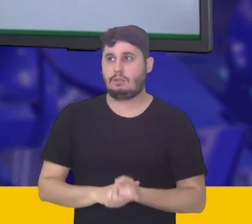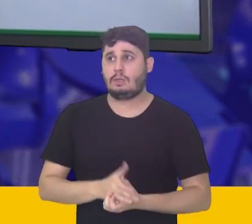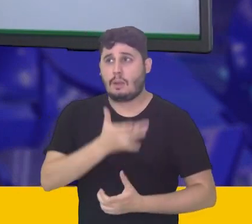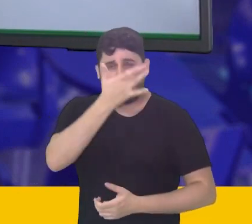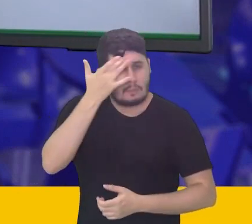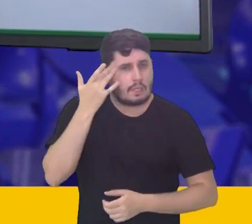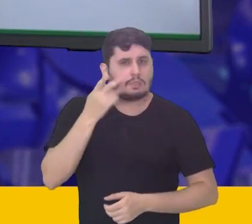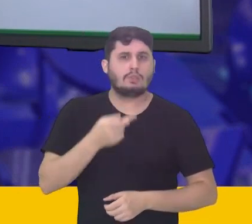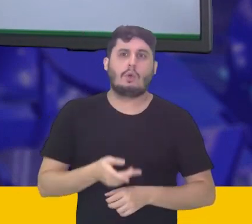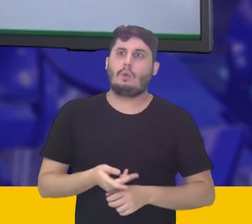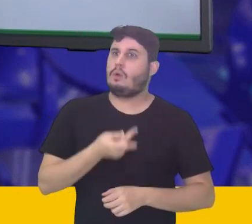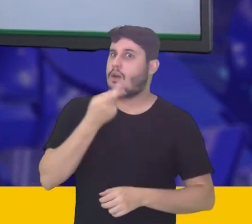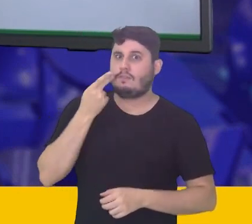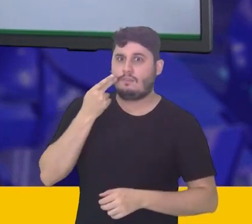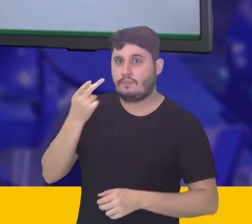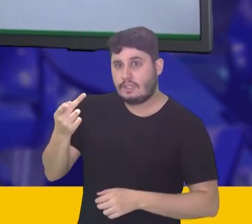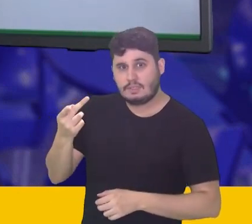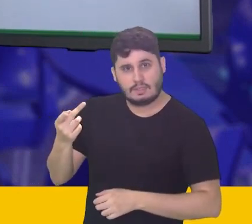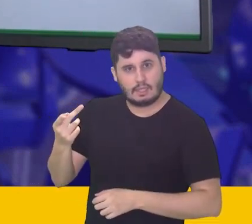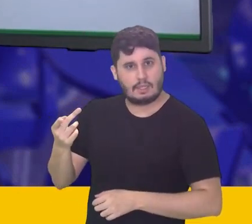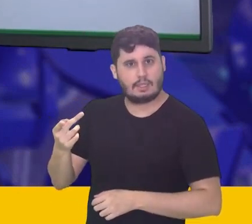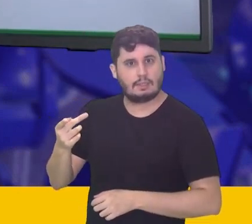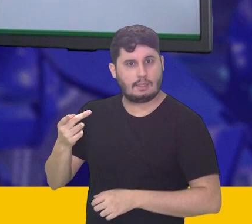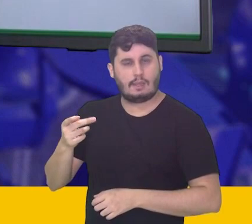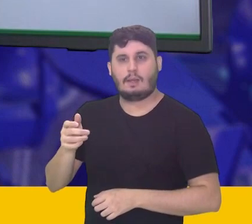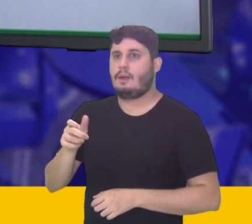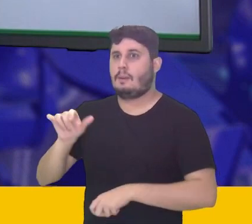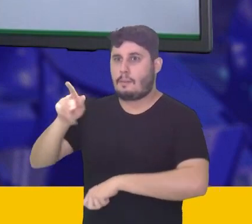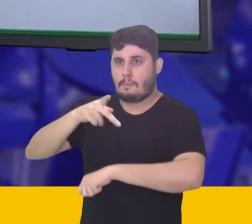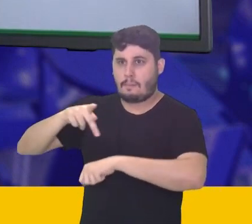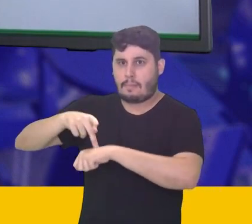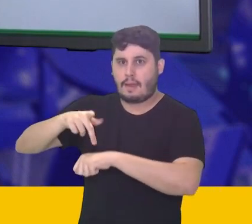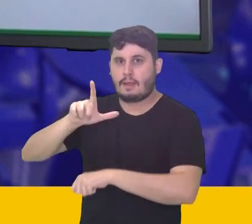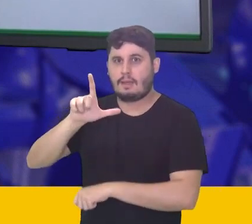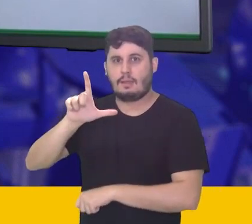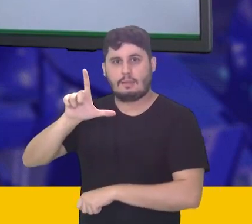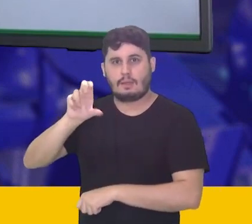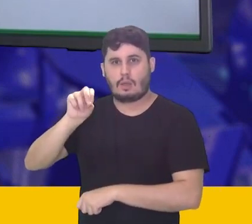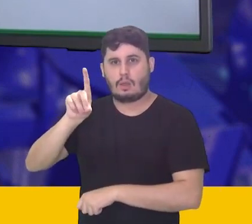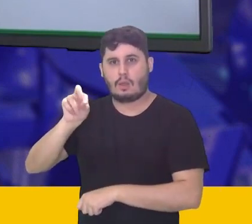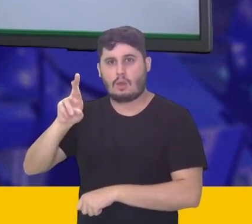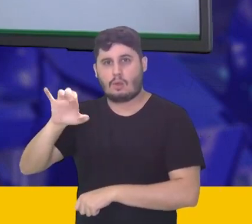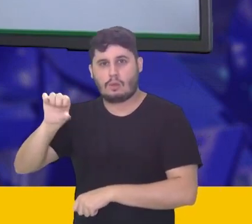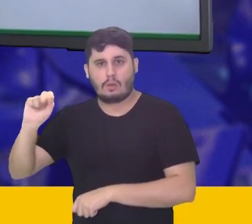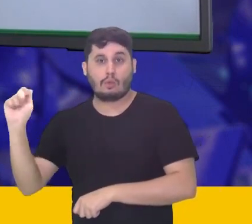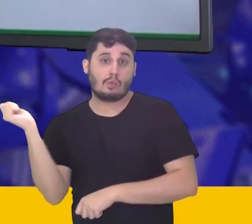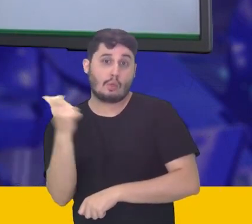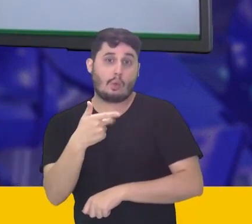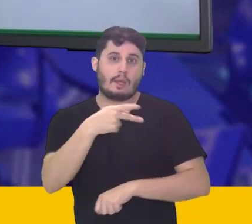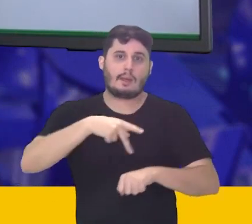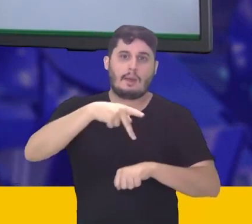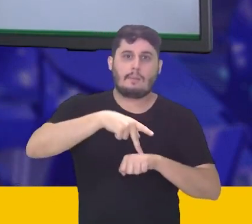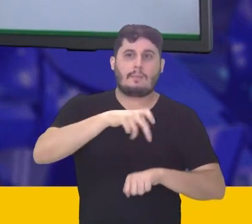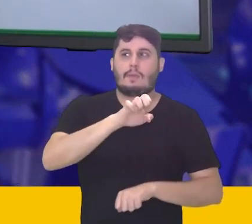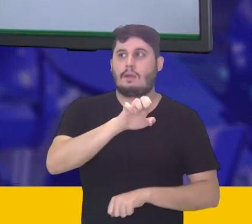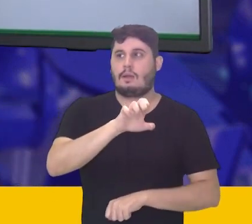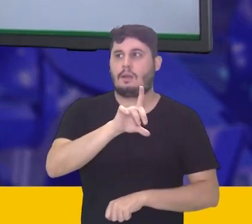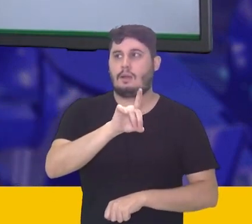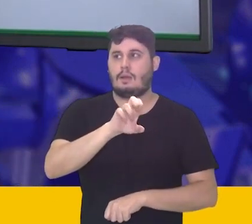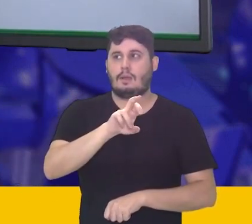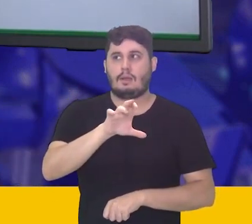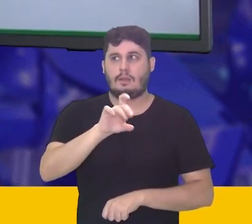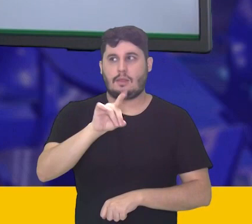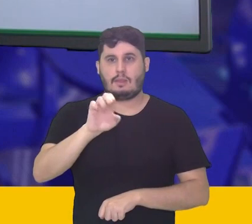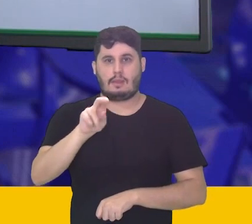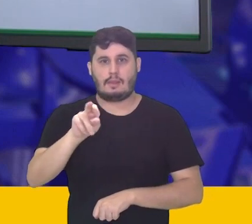que Edinburgh. Então, você vai olhar no texto onde está falando sobre Londres e